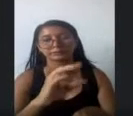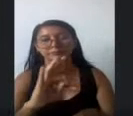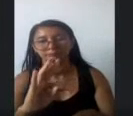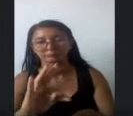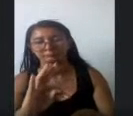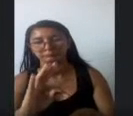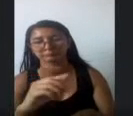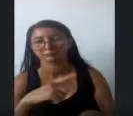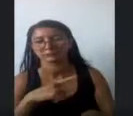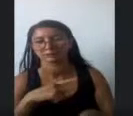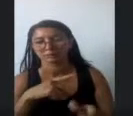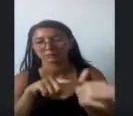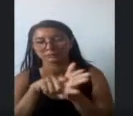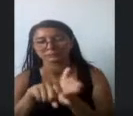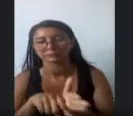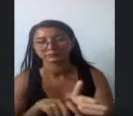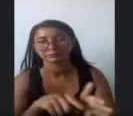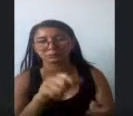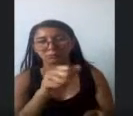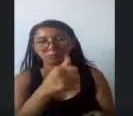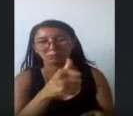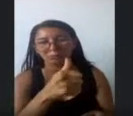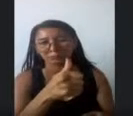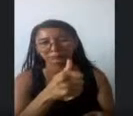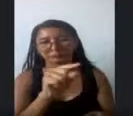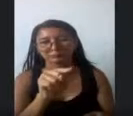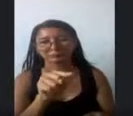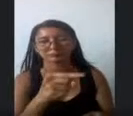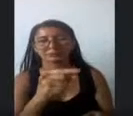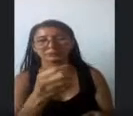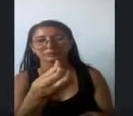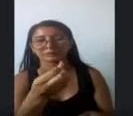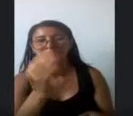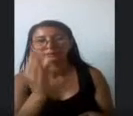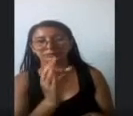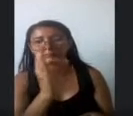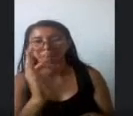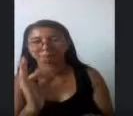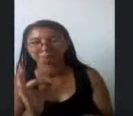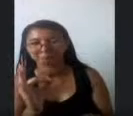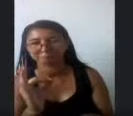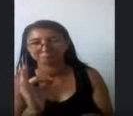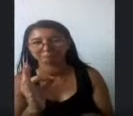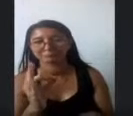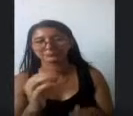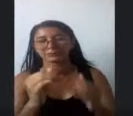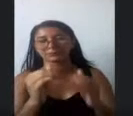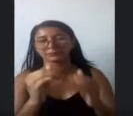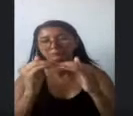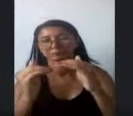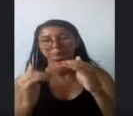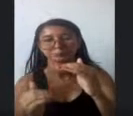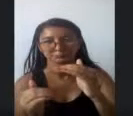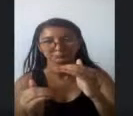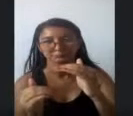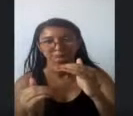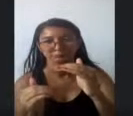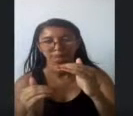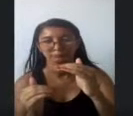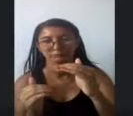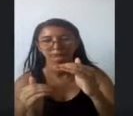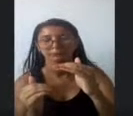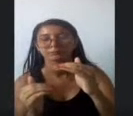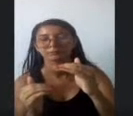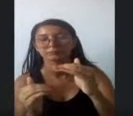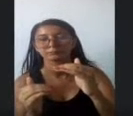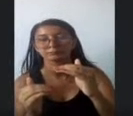de 11,6%, então foi uma prevalência abaixo, quando a gente fala da prevalência